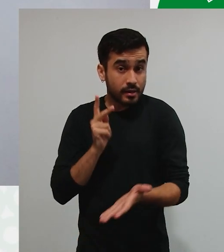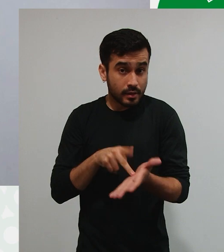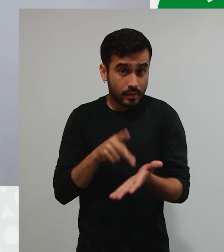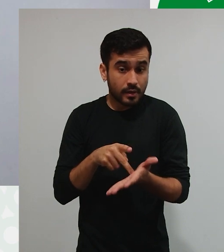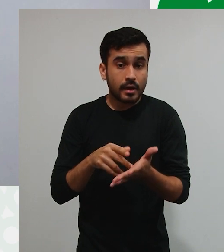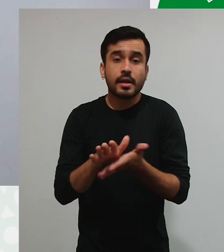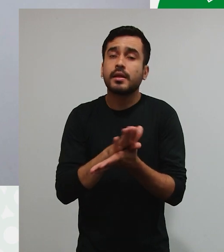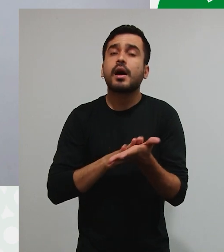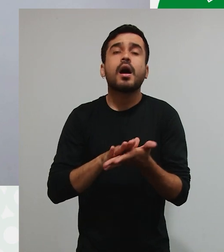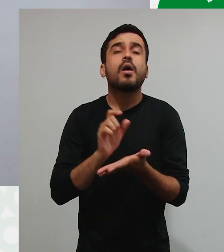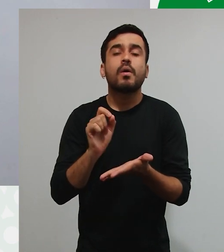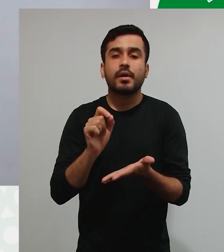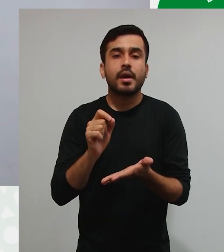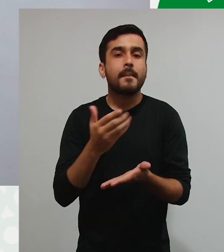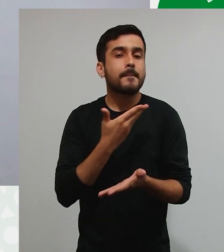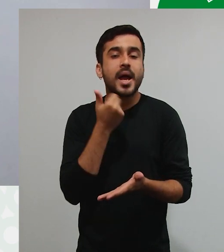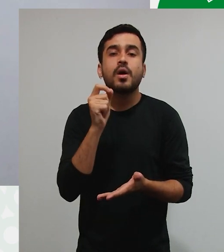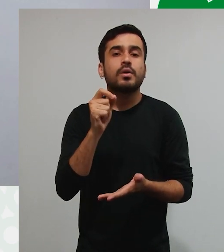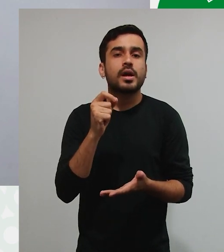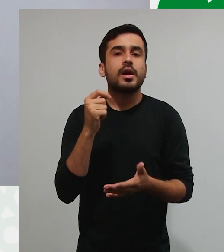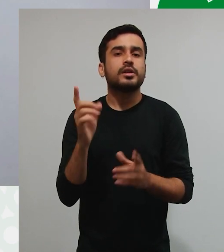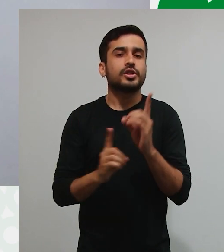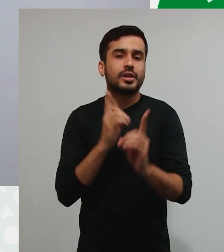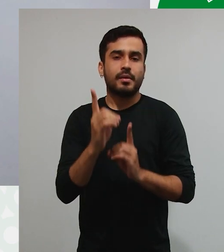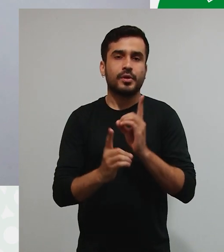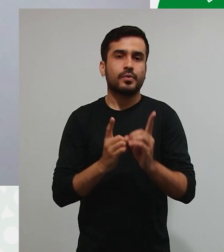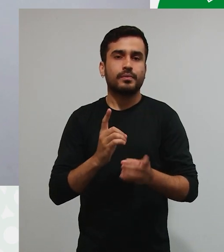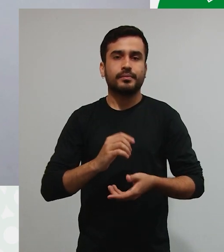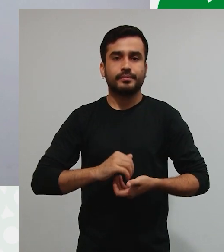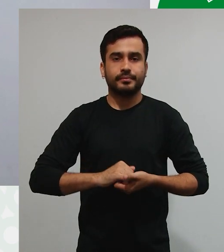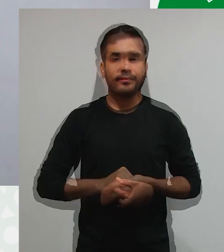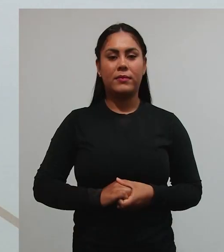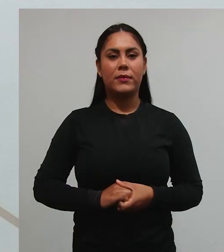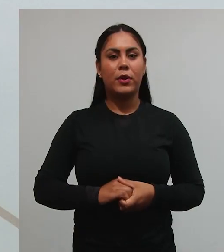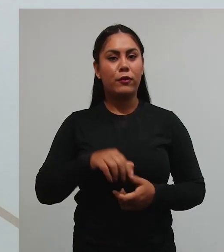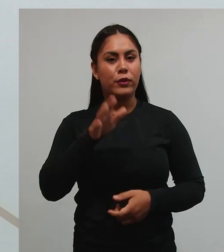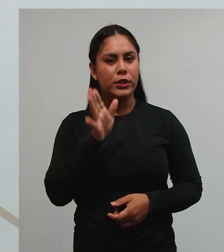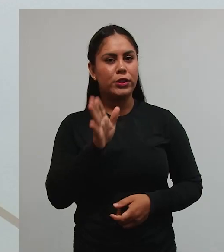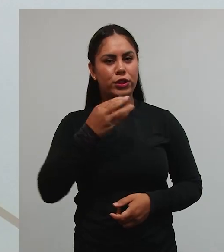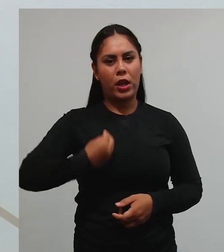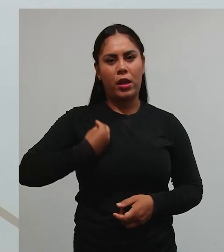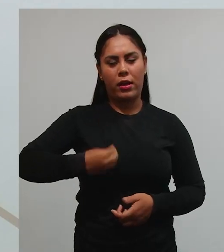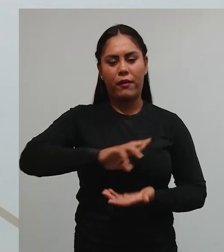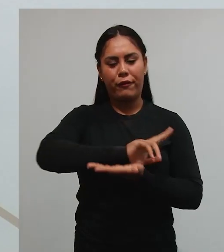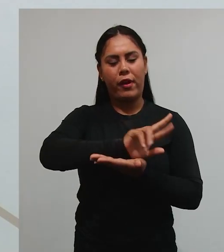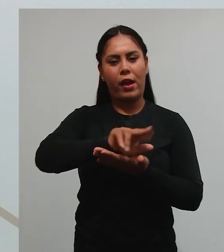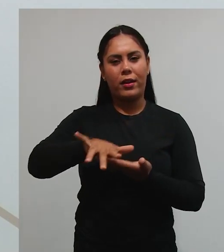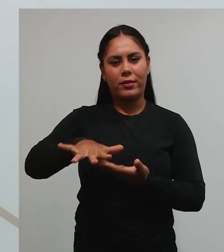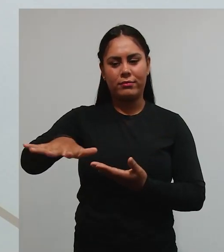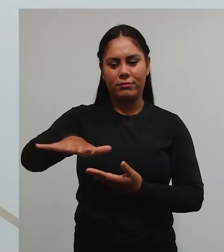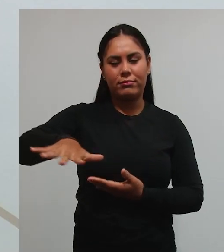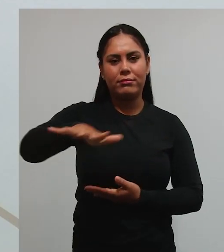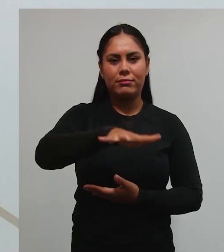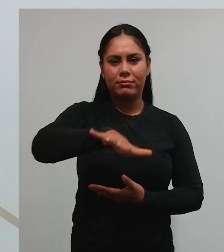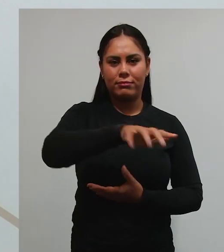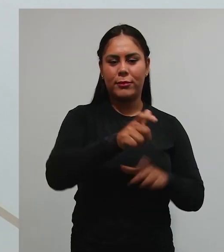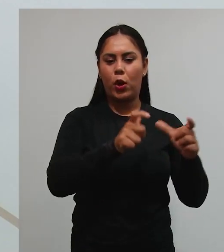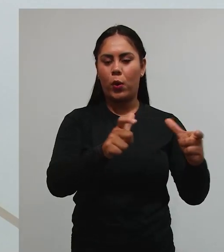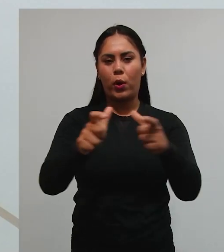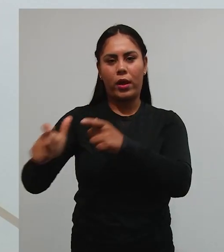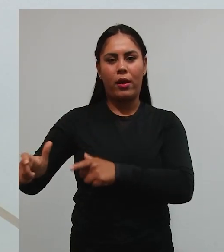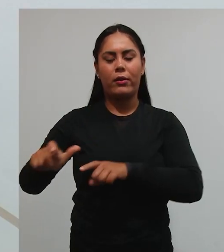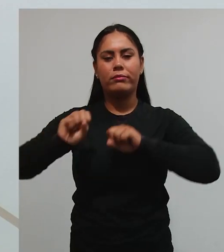vai fazendo aquela aula ficar bacana, né? Alegre, atrativa. Isso é o que leva ao aprendizado,